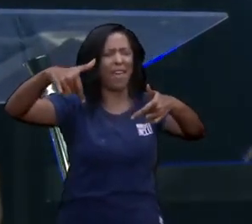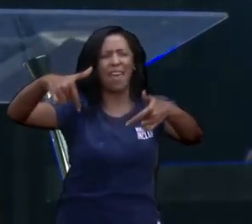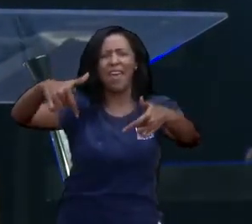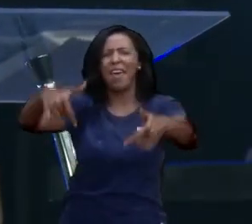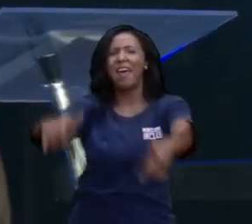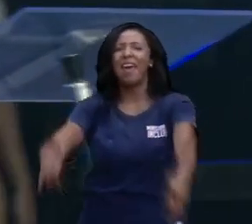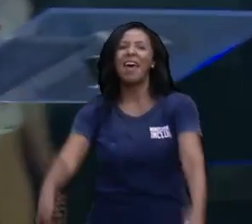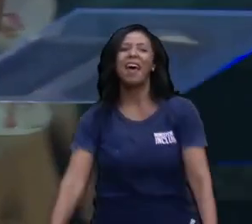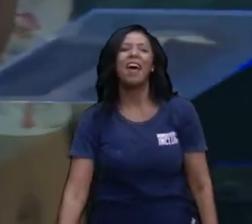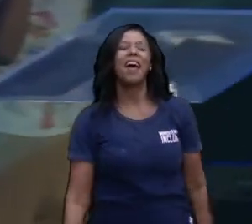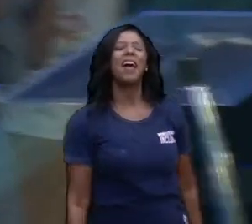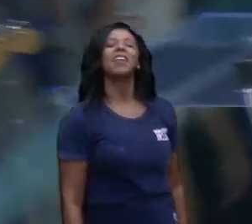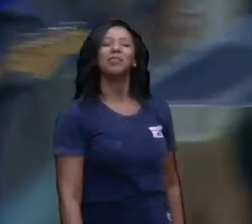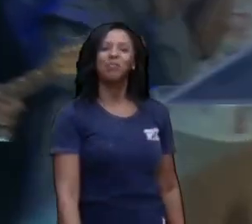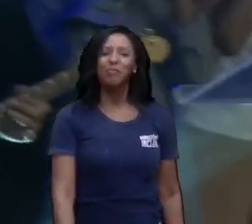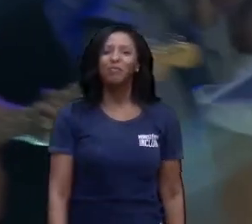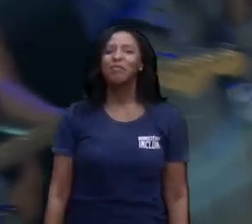agir